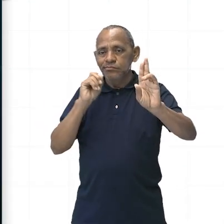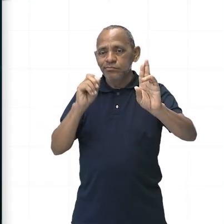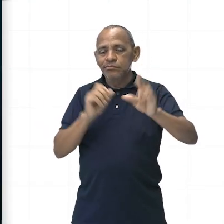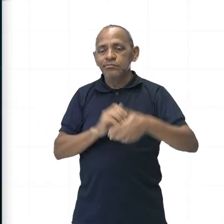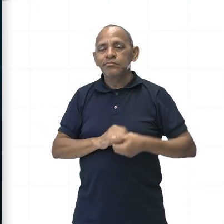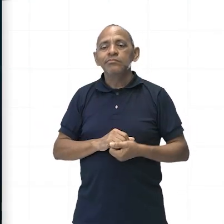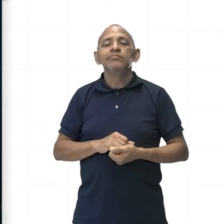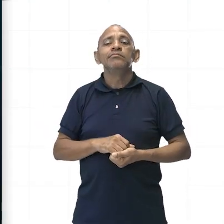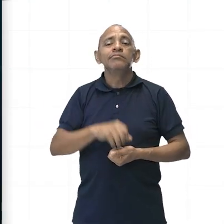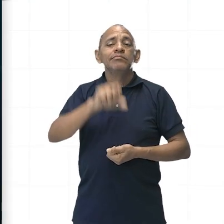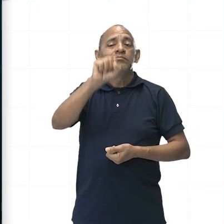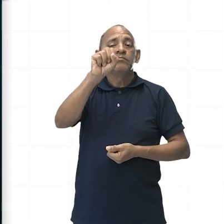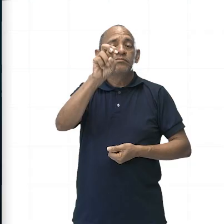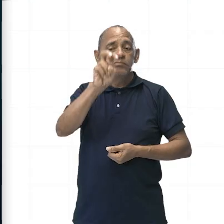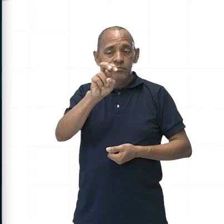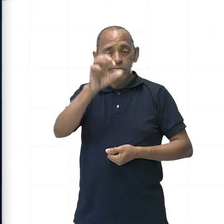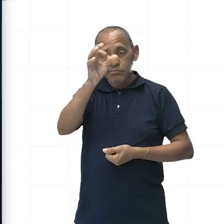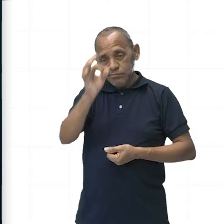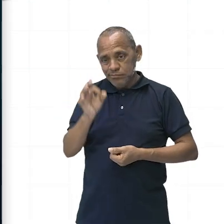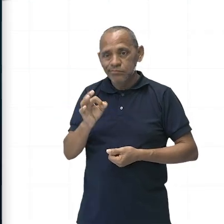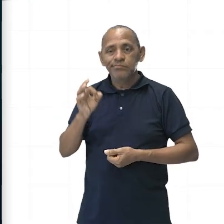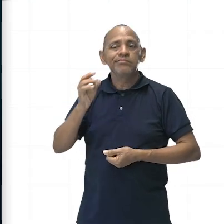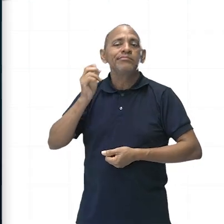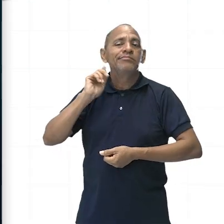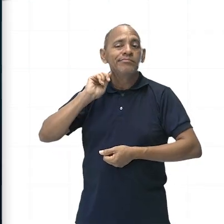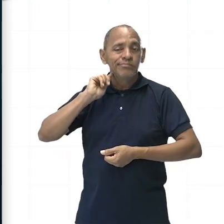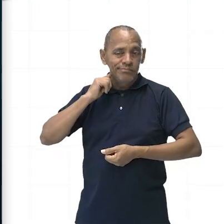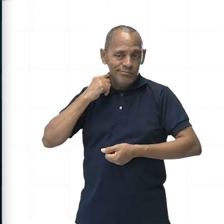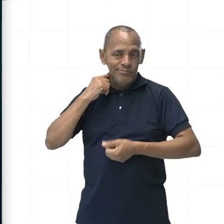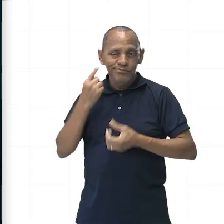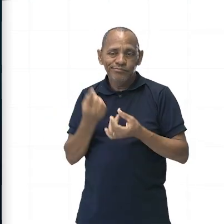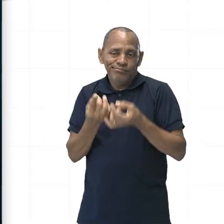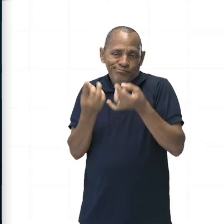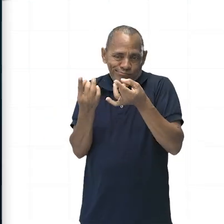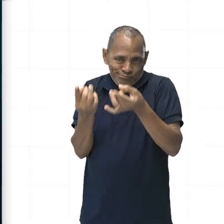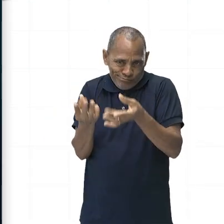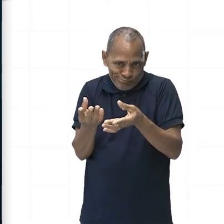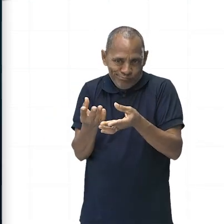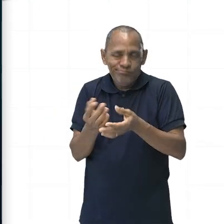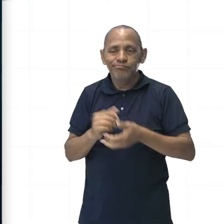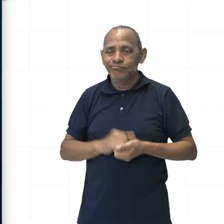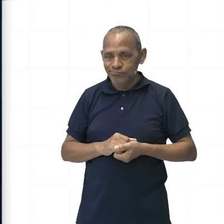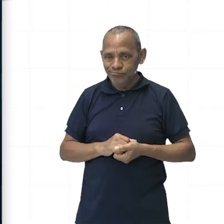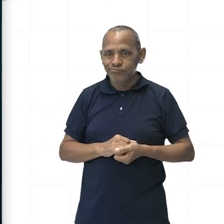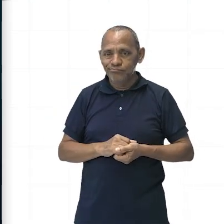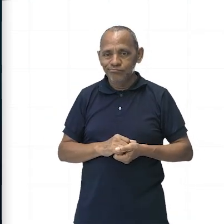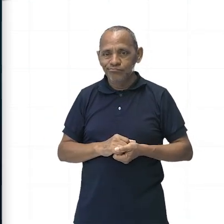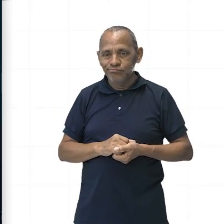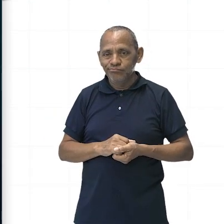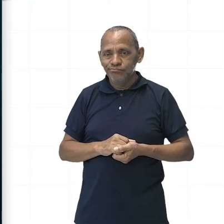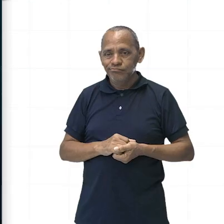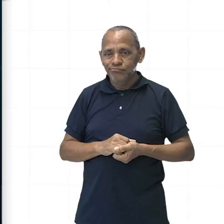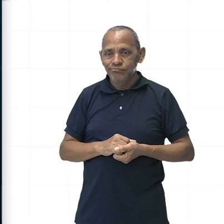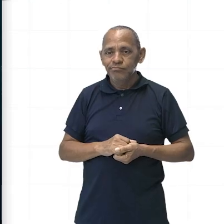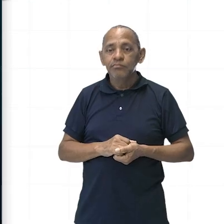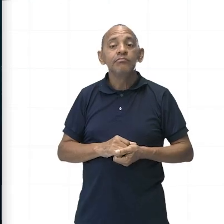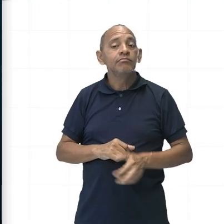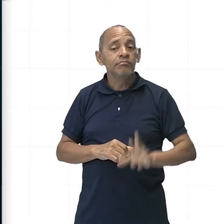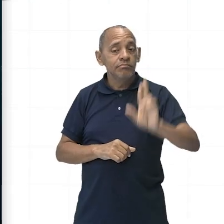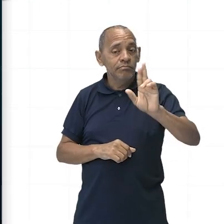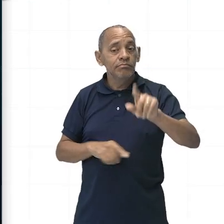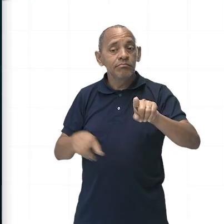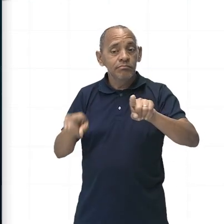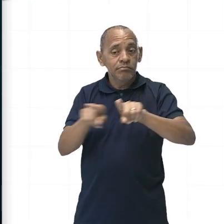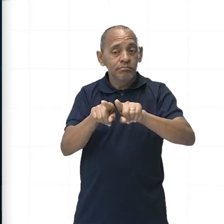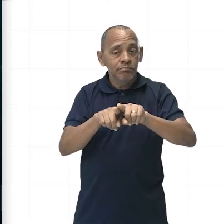de 85% do lixo que chega aos oceanos. Então, é uma quantidade muito grande e representa realmente